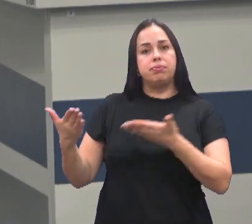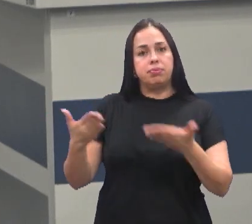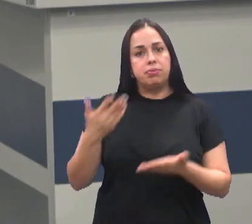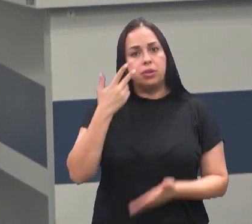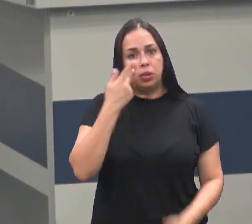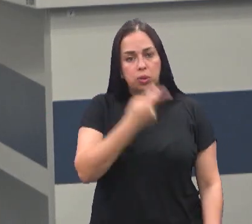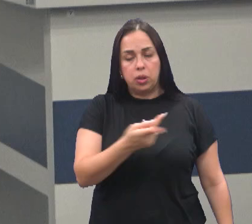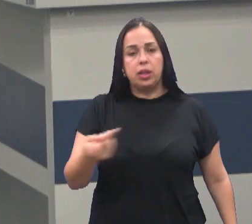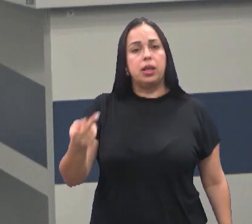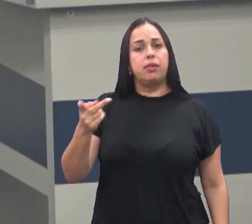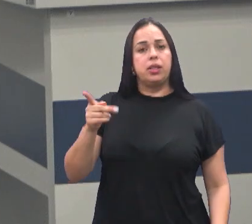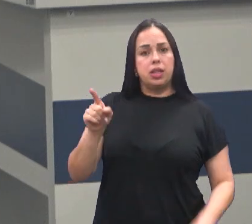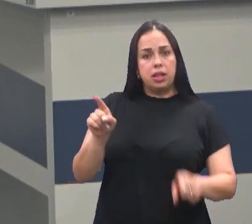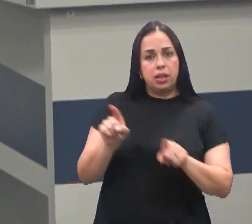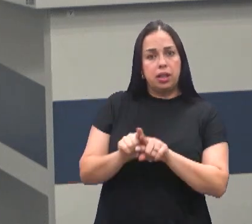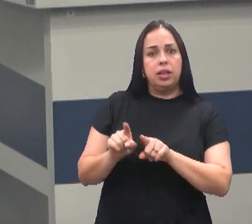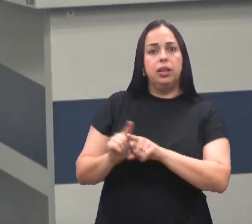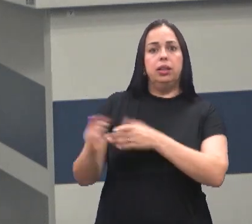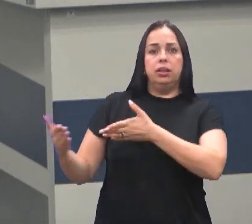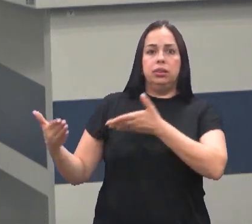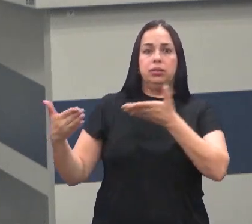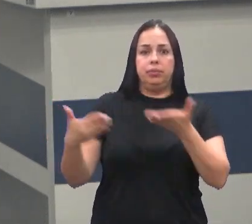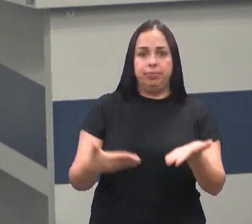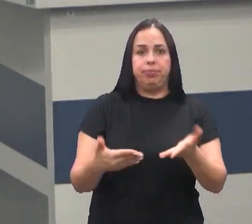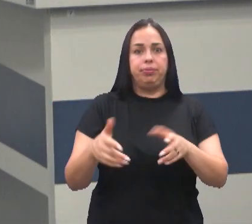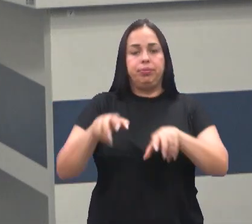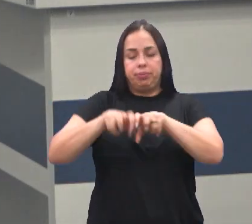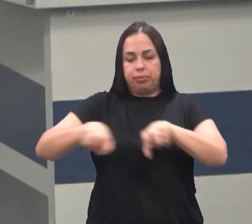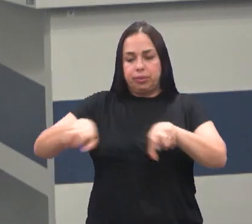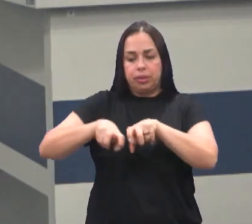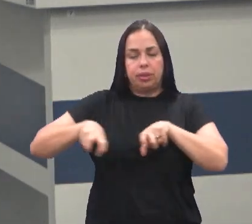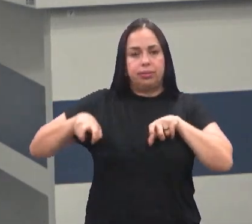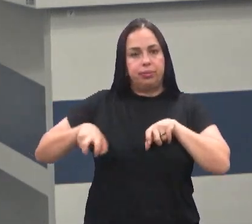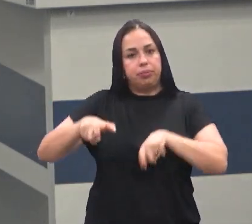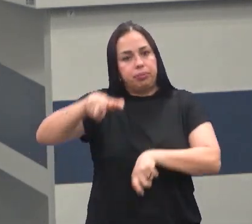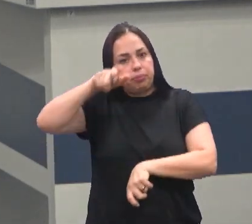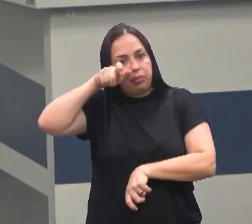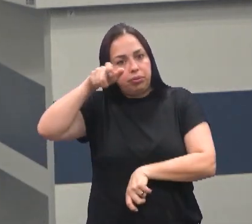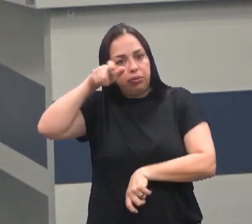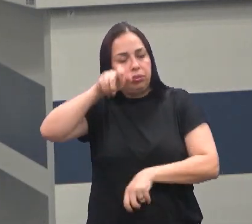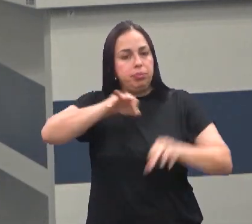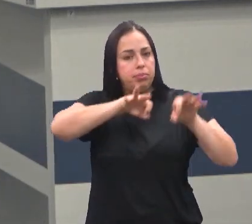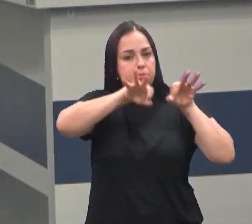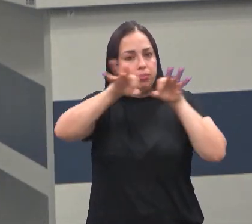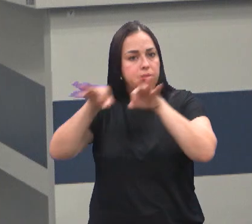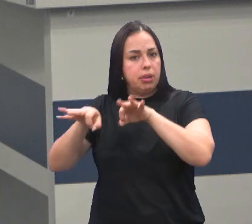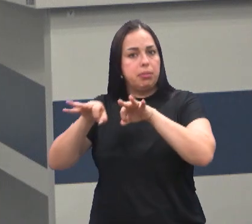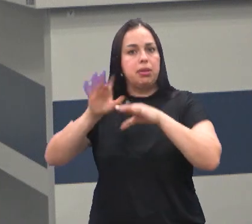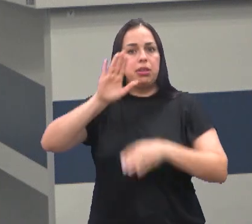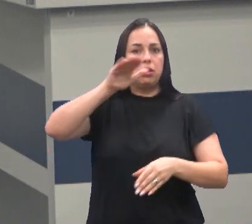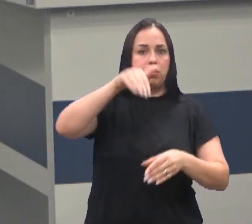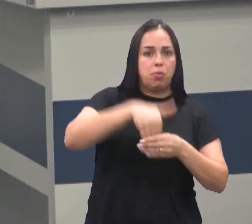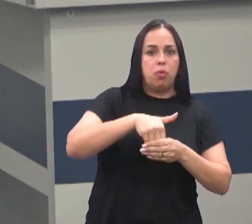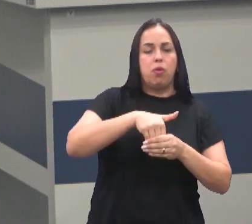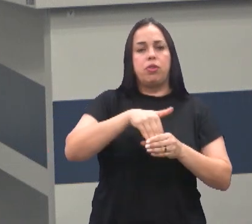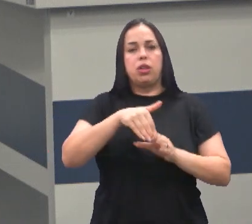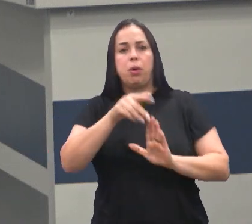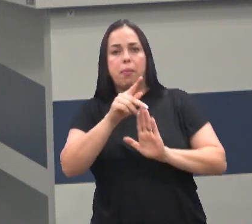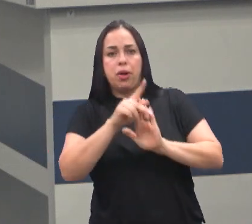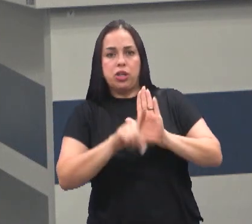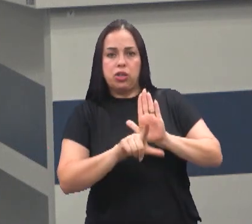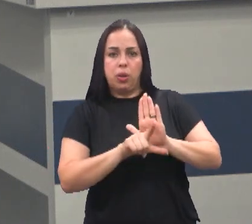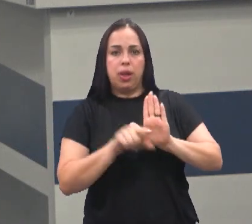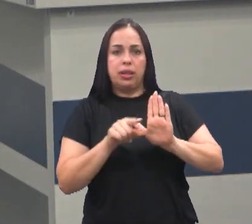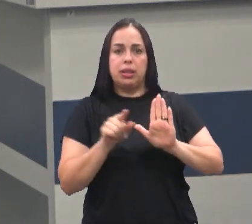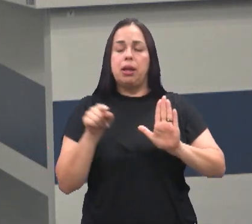Rodolfo possa adentrar e ficar aqui neste plenário para acompanhar a votação desse projeto, que ele